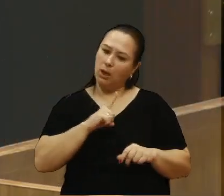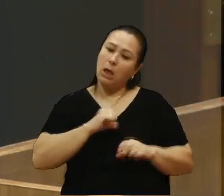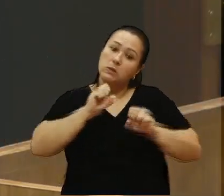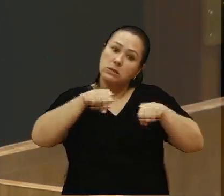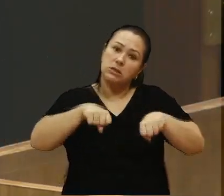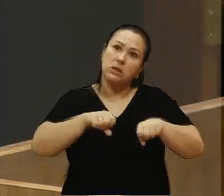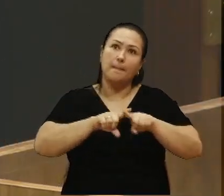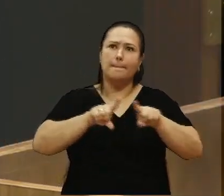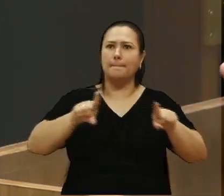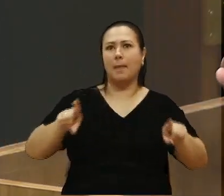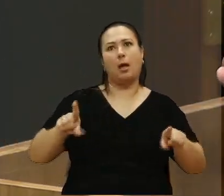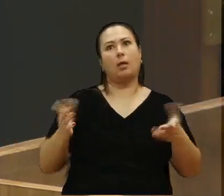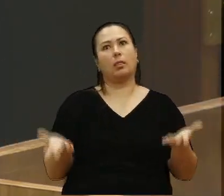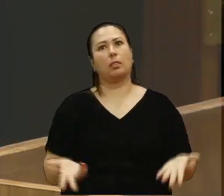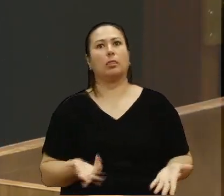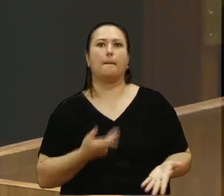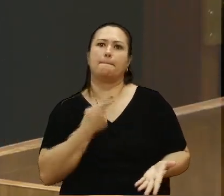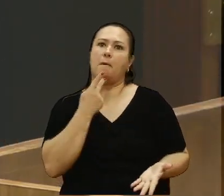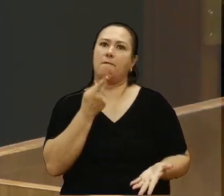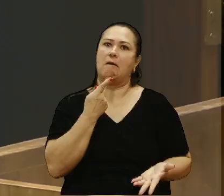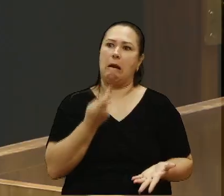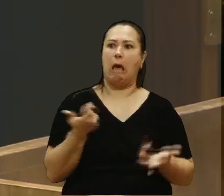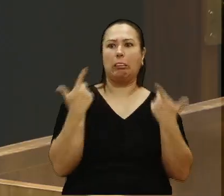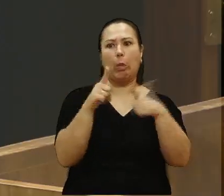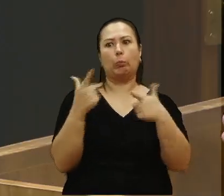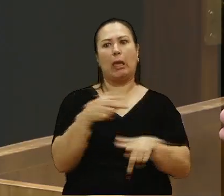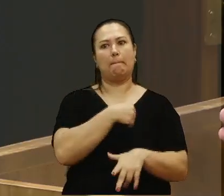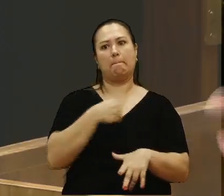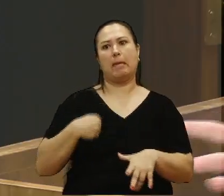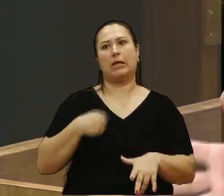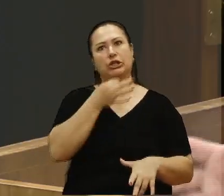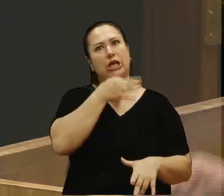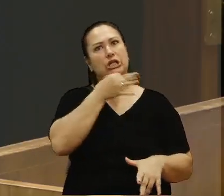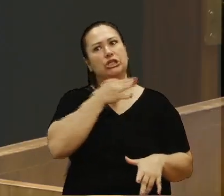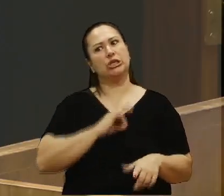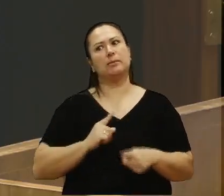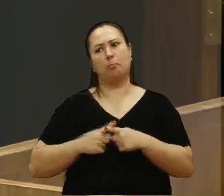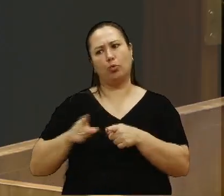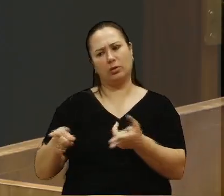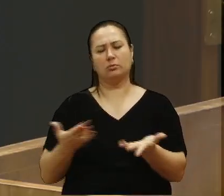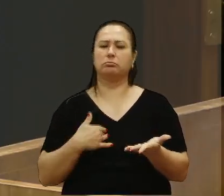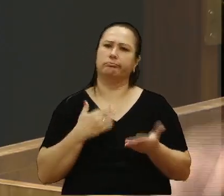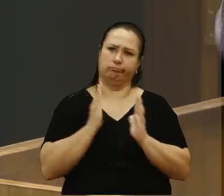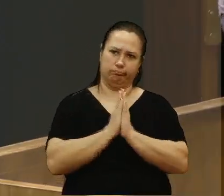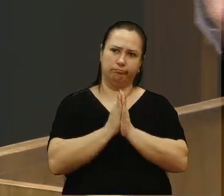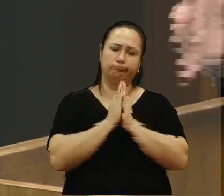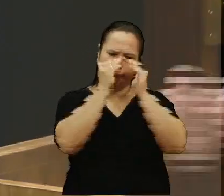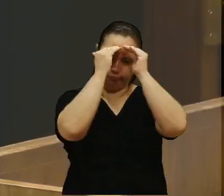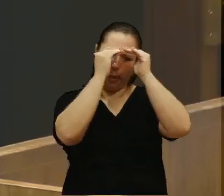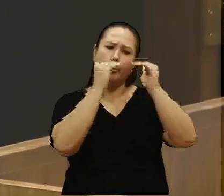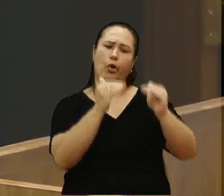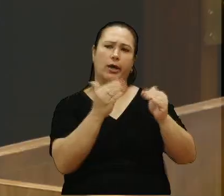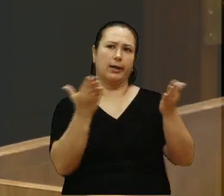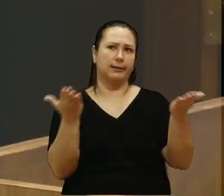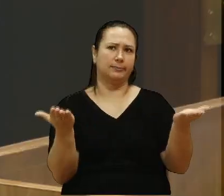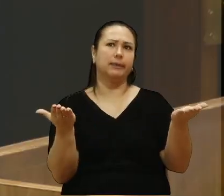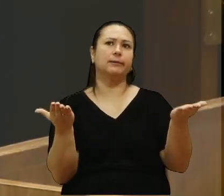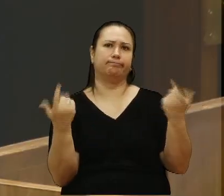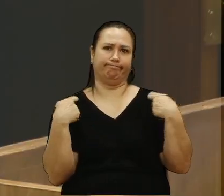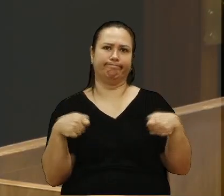Agora, não dá para dizer que não tem médico em Caxias, em razão disso, né? Vamos ser respeitoso. Vamos ser